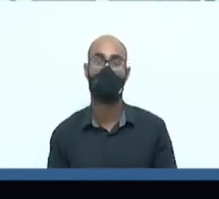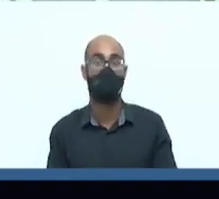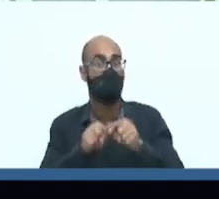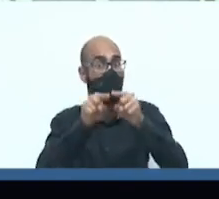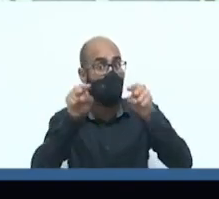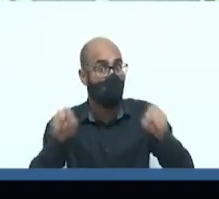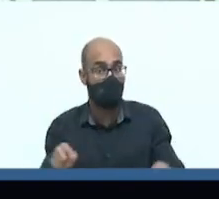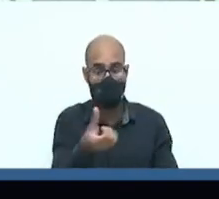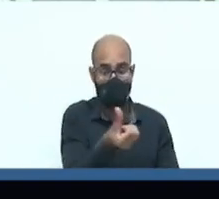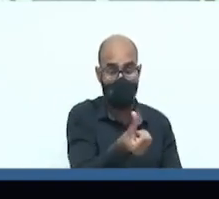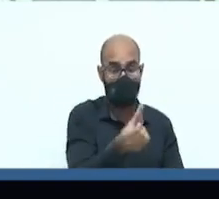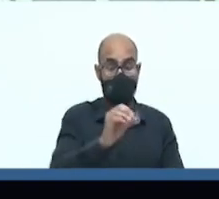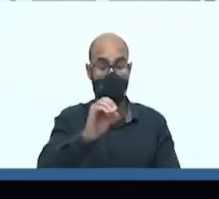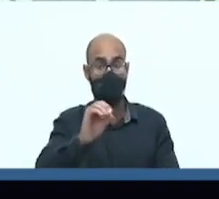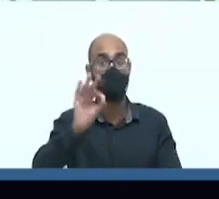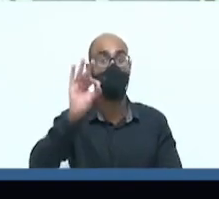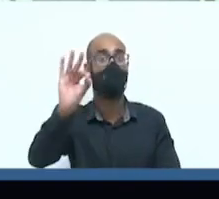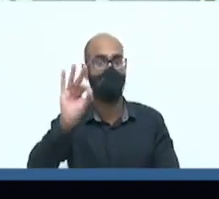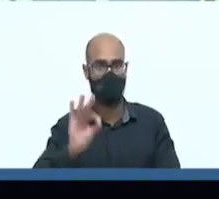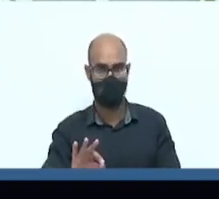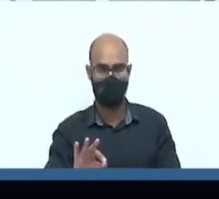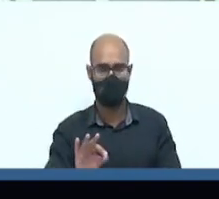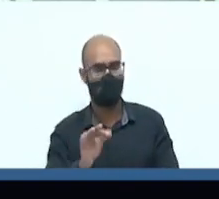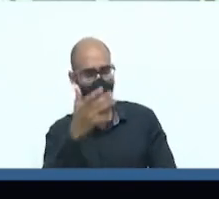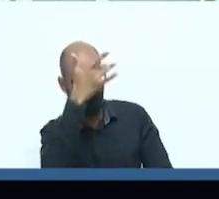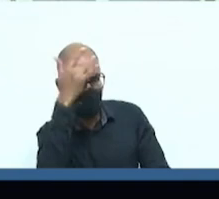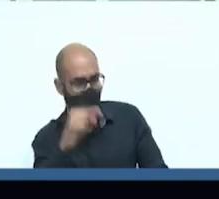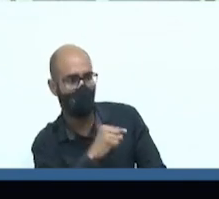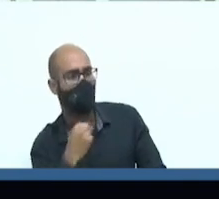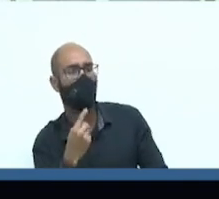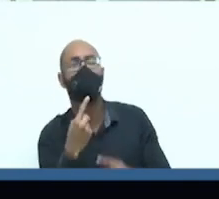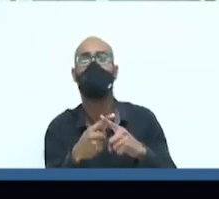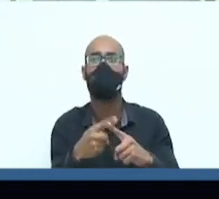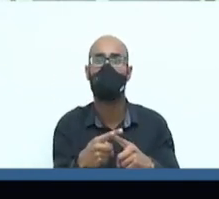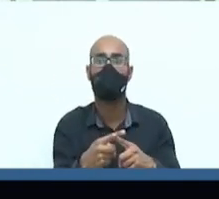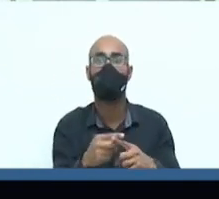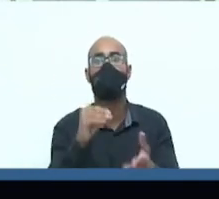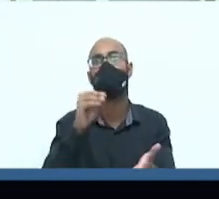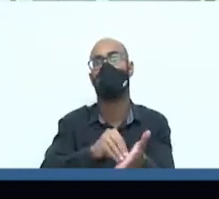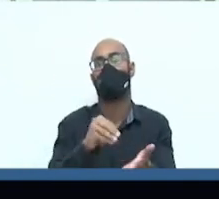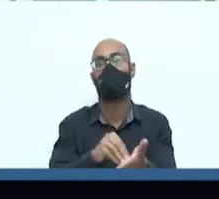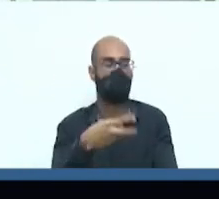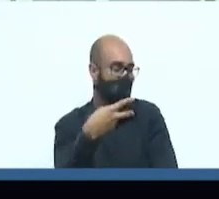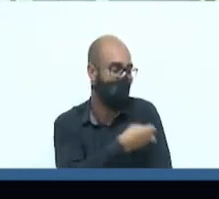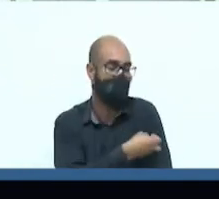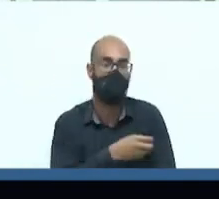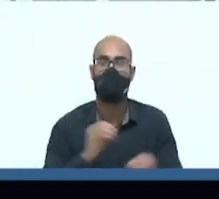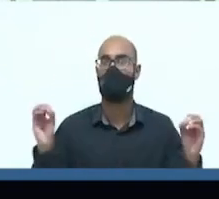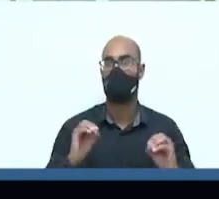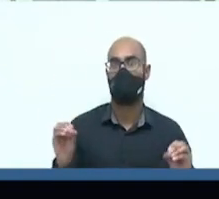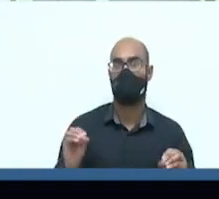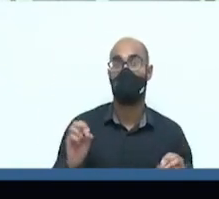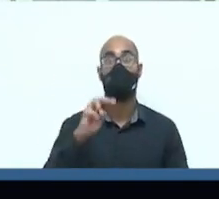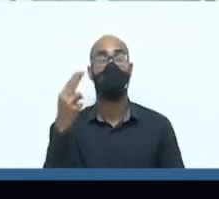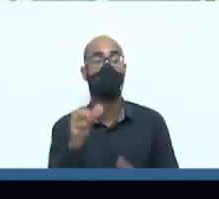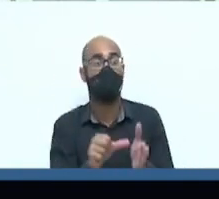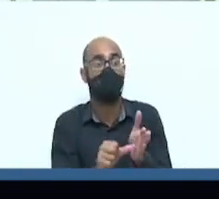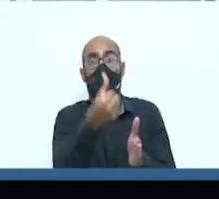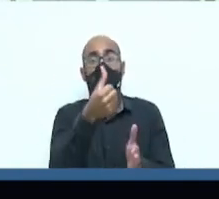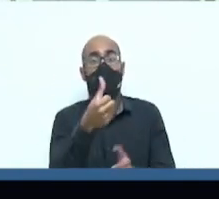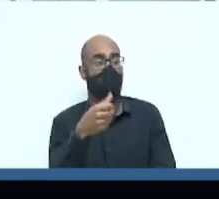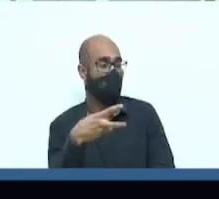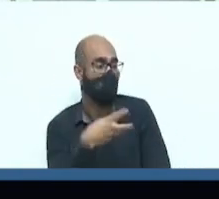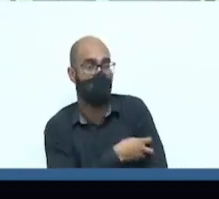sessenta por cento deles ou não tomaram nenhuma vacina ou tomar só uma dose